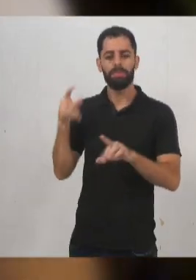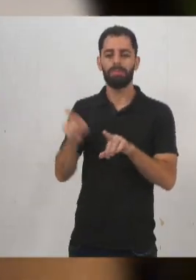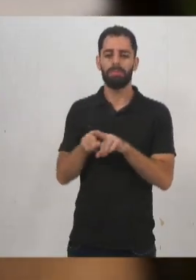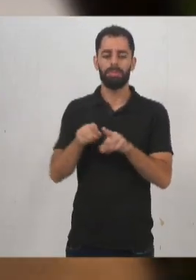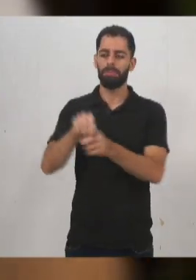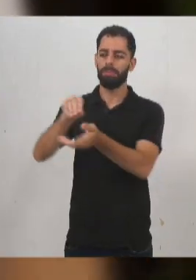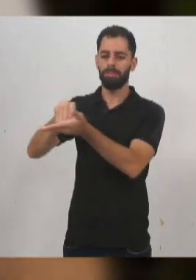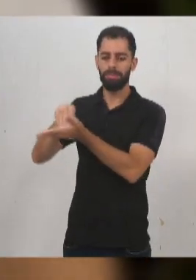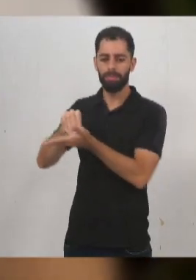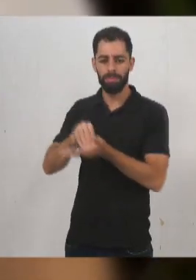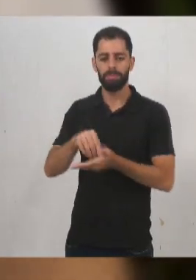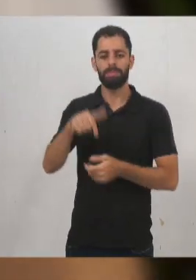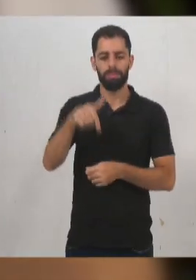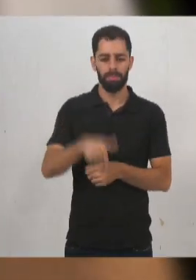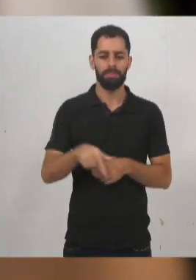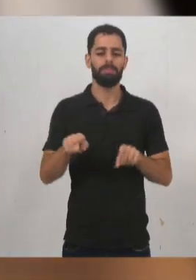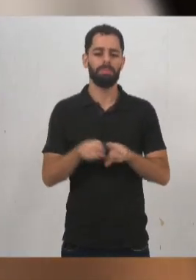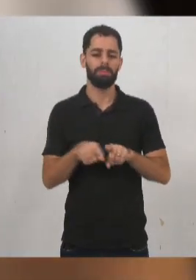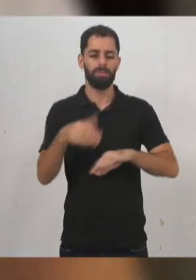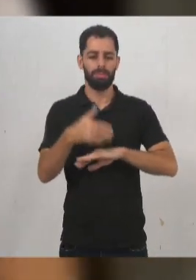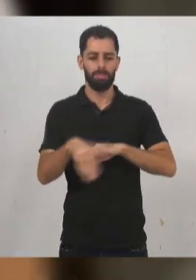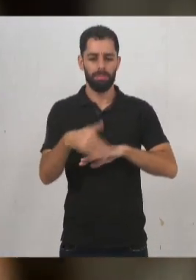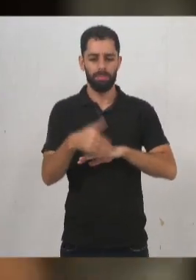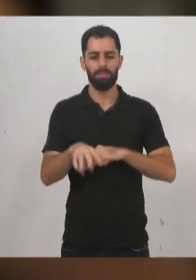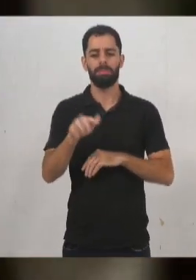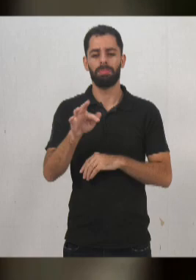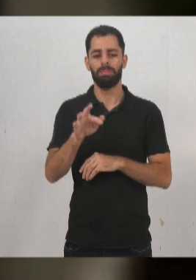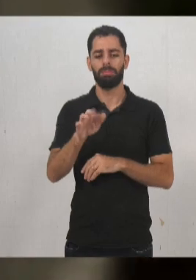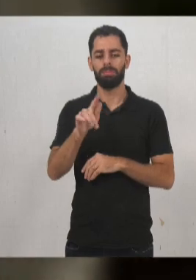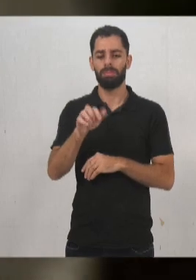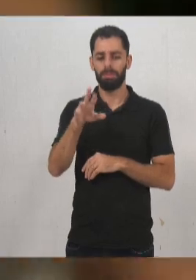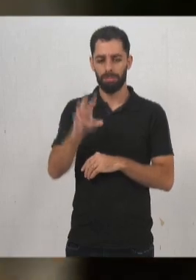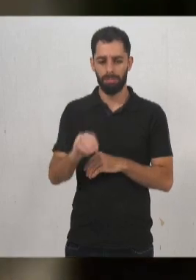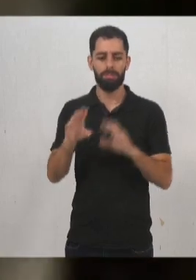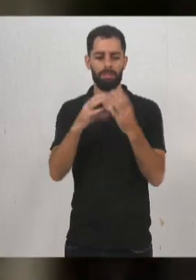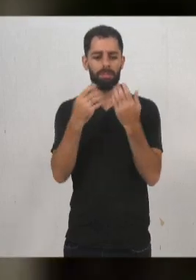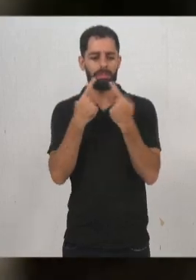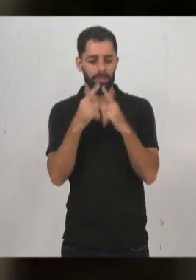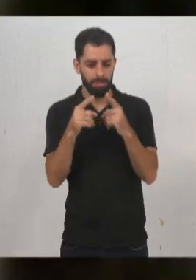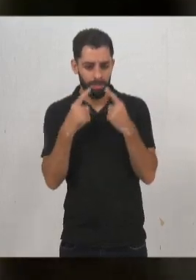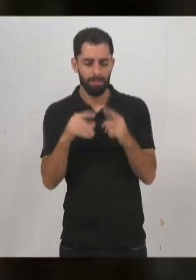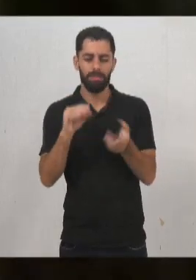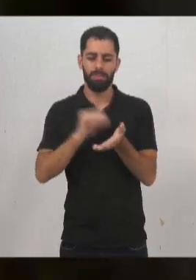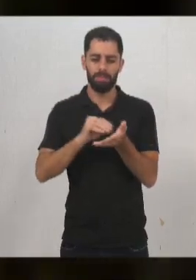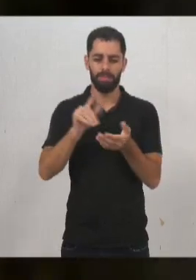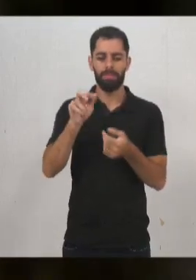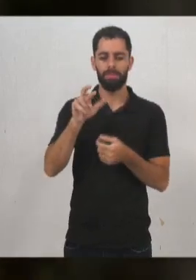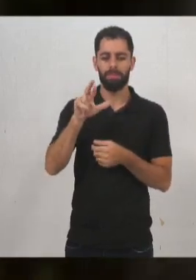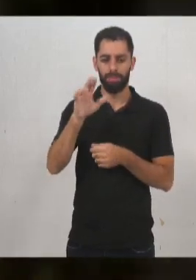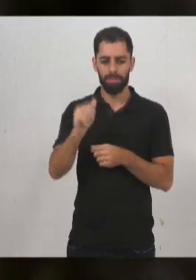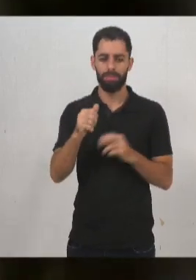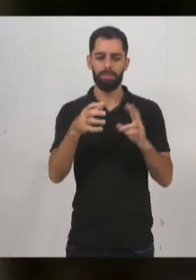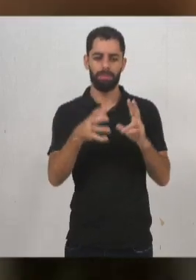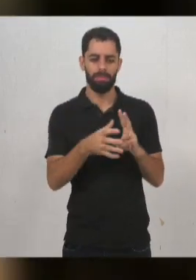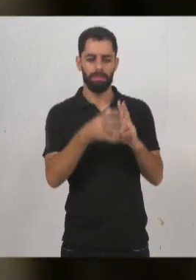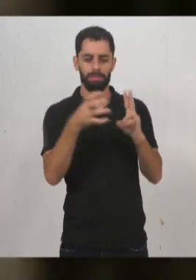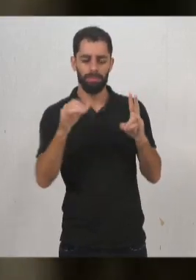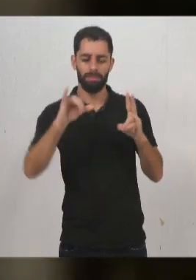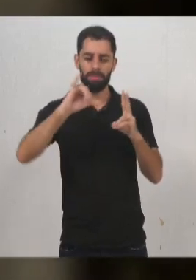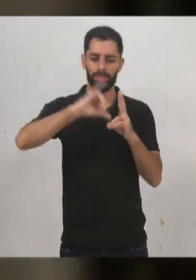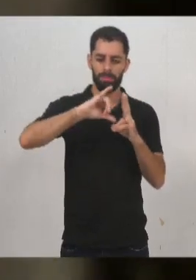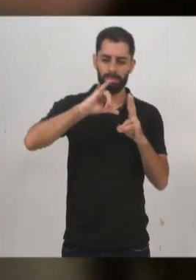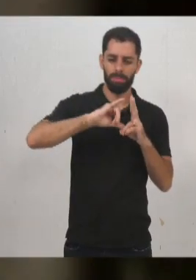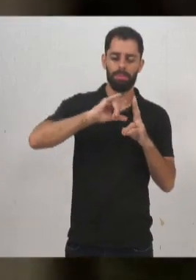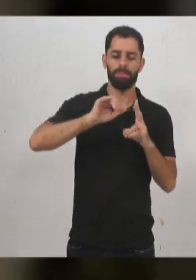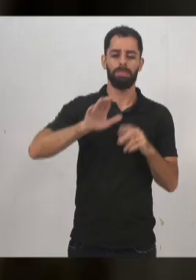de água inclusive aqui na lua Germano CR Neto várias vezes aqui na comunidade faltando água aqui na região do guaricanas na velha central nos morros